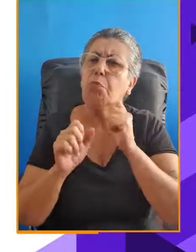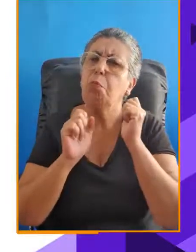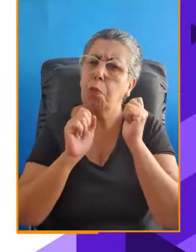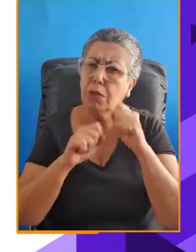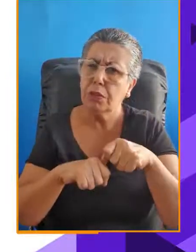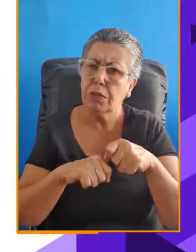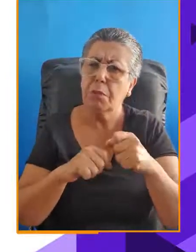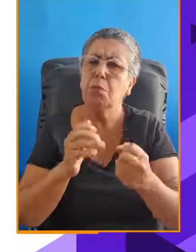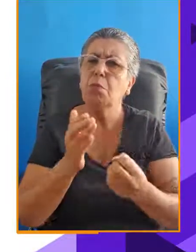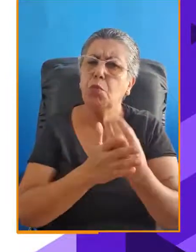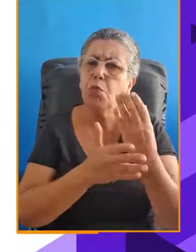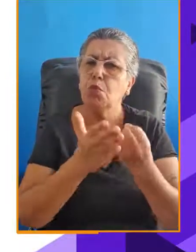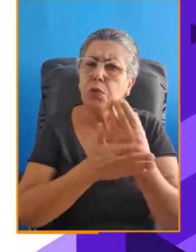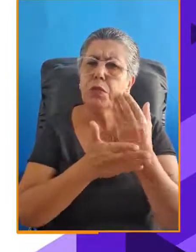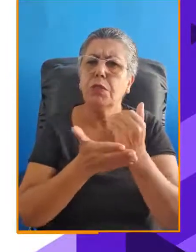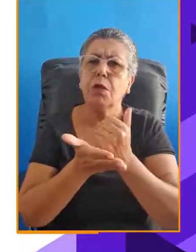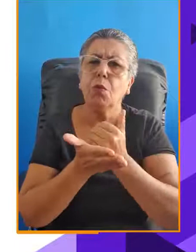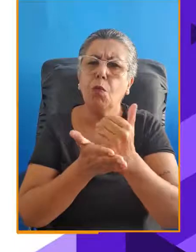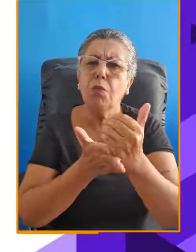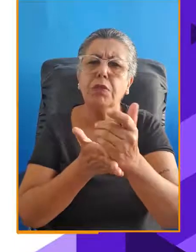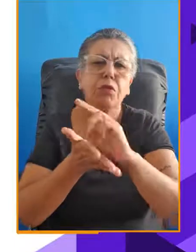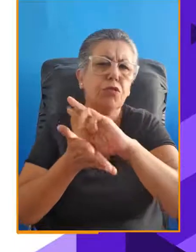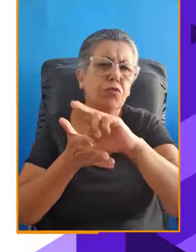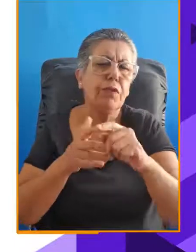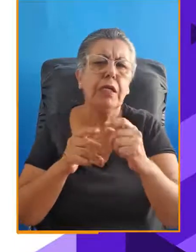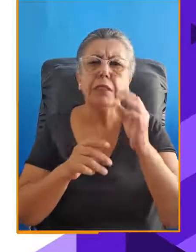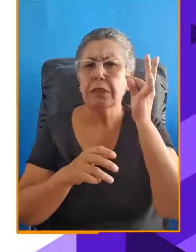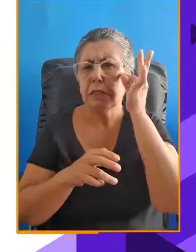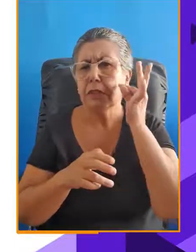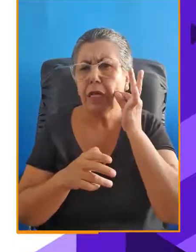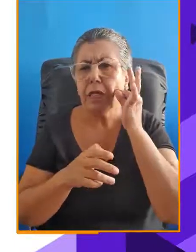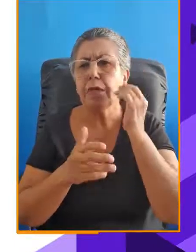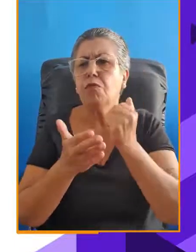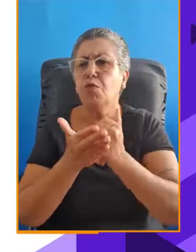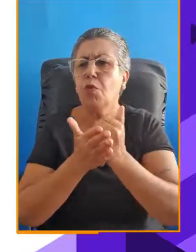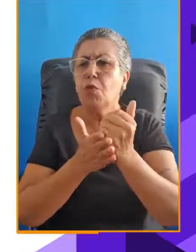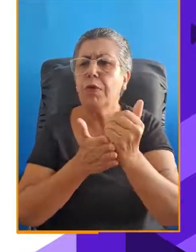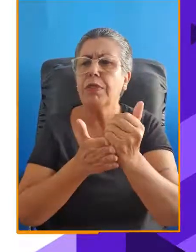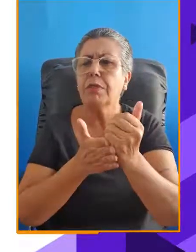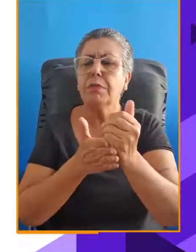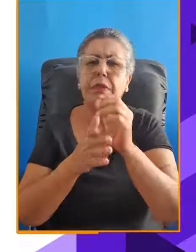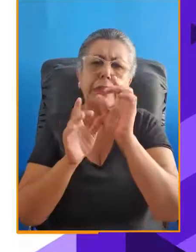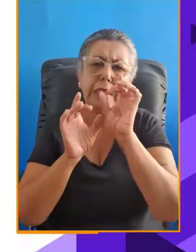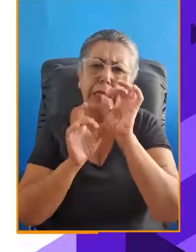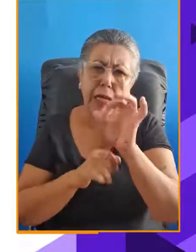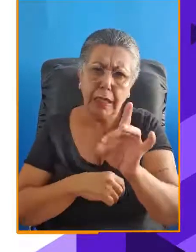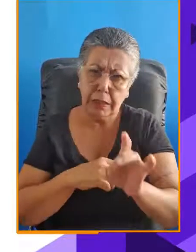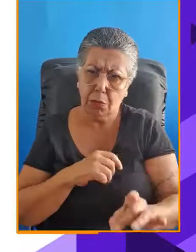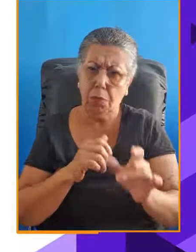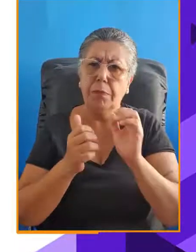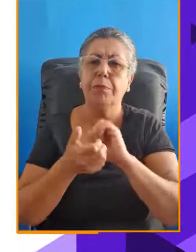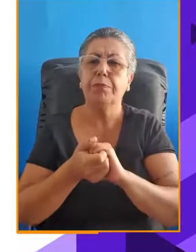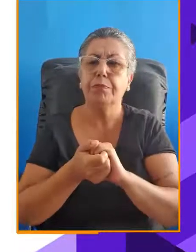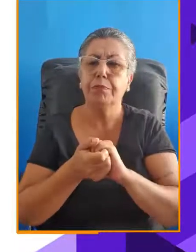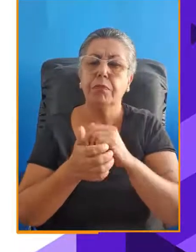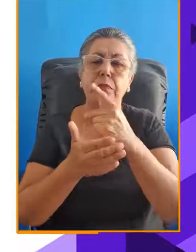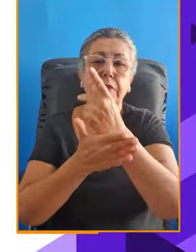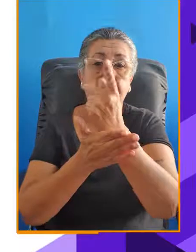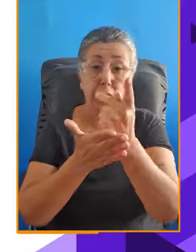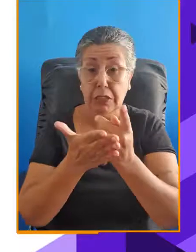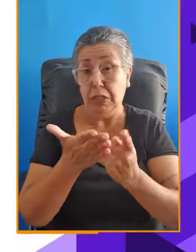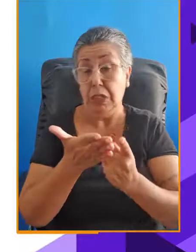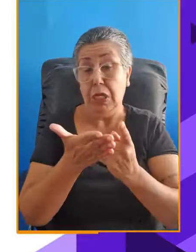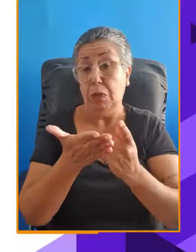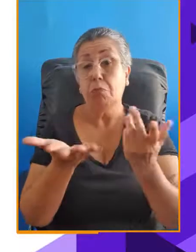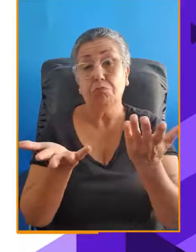elas podem ser produzidas a partir de diferentes técnicas e vamos começar também a ver cada uma delas. Por desenho